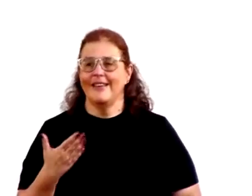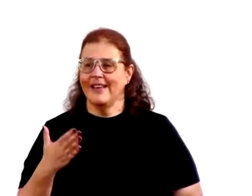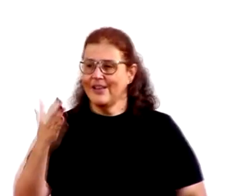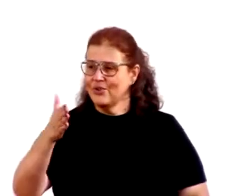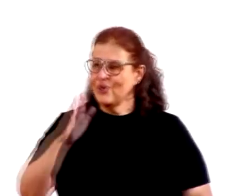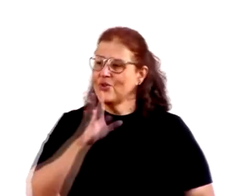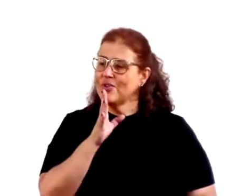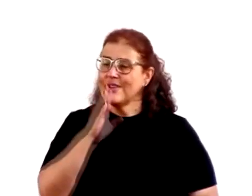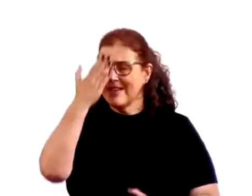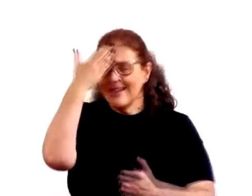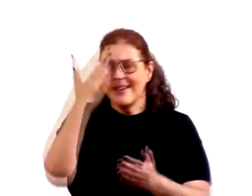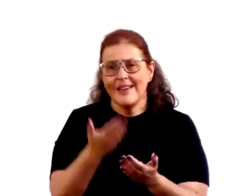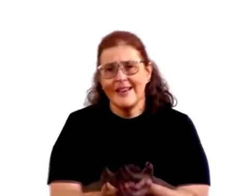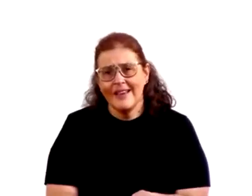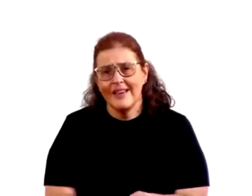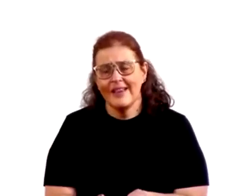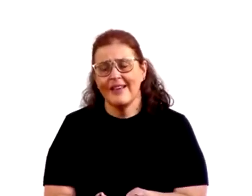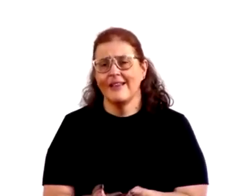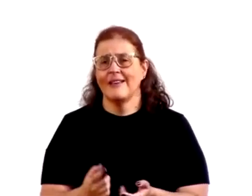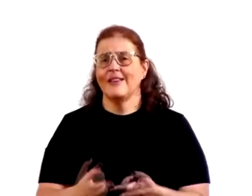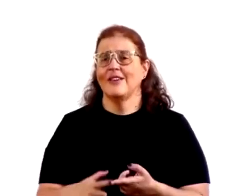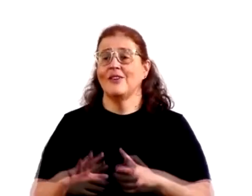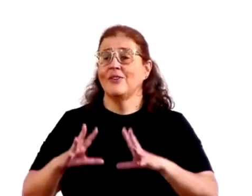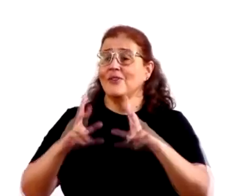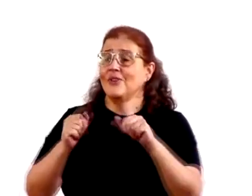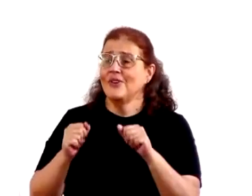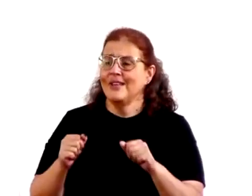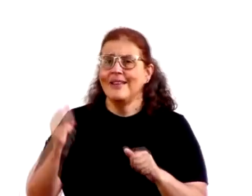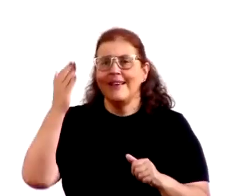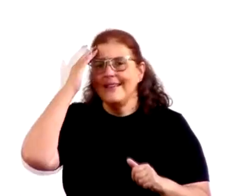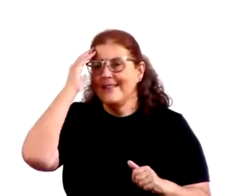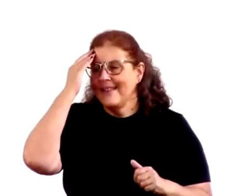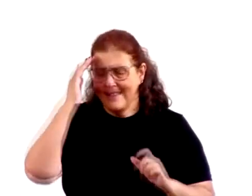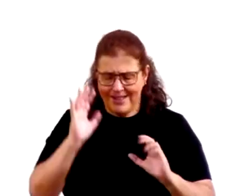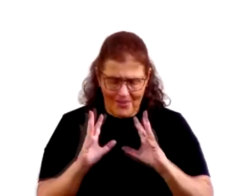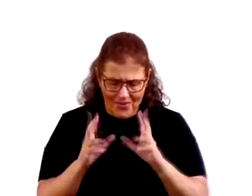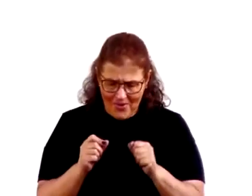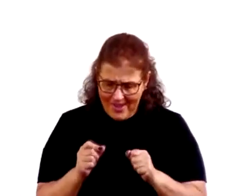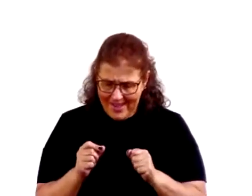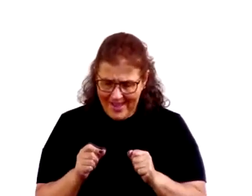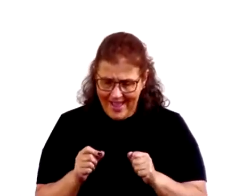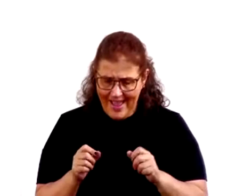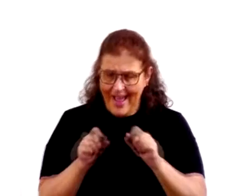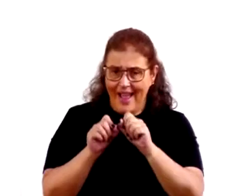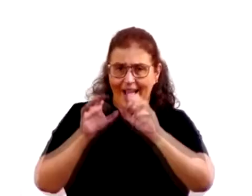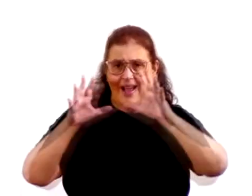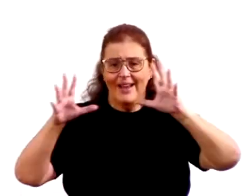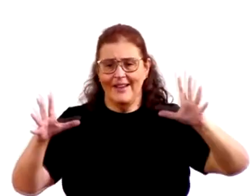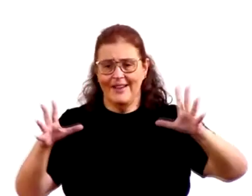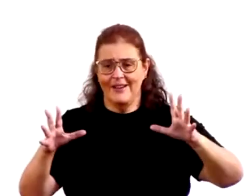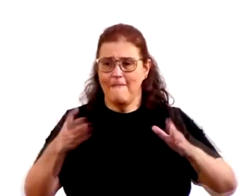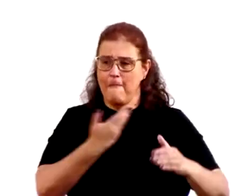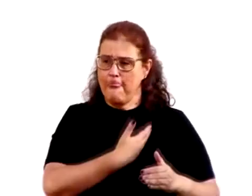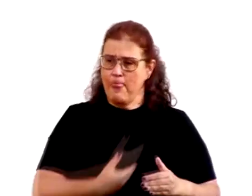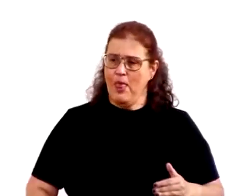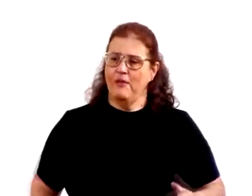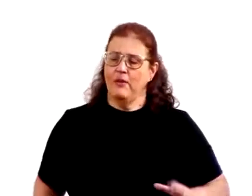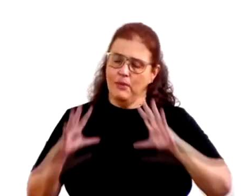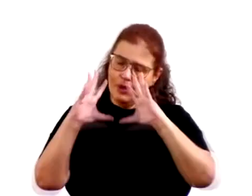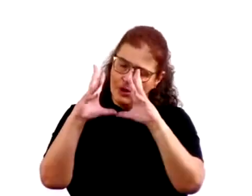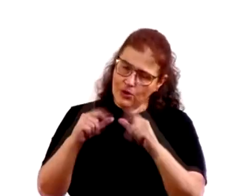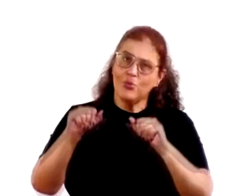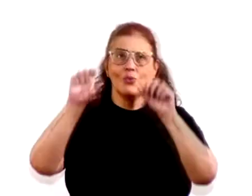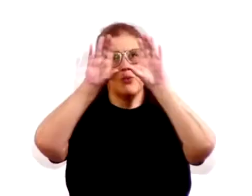coroa, que compreendem o que é essa criação, que compreendem o que é o governo sobre tudo e sobre todos,